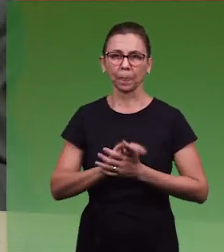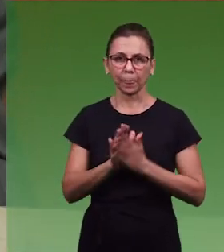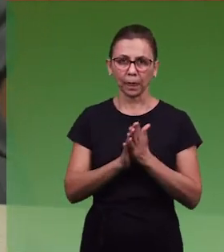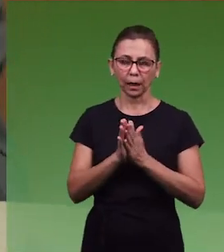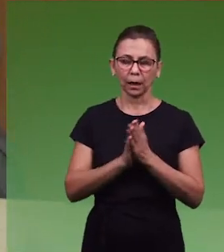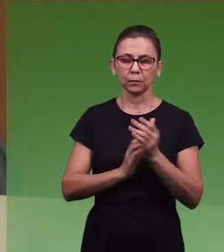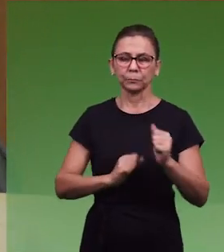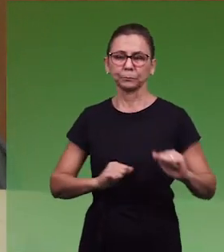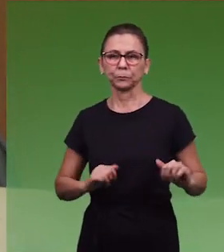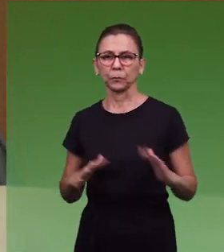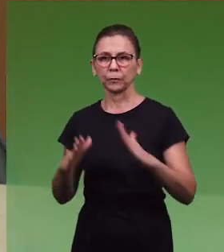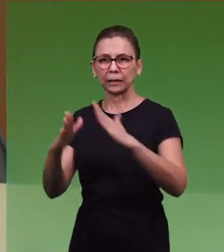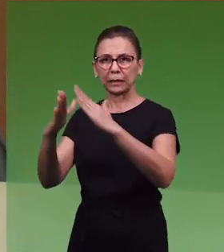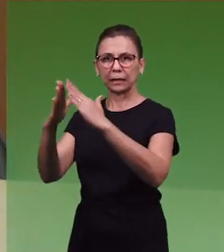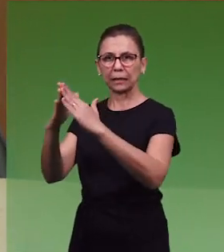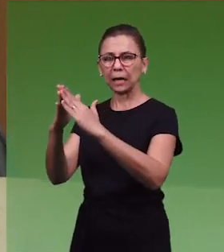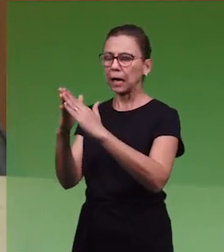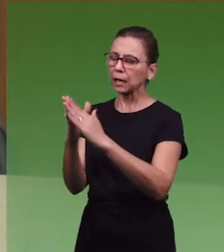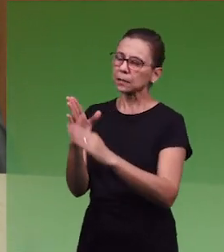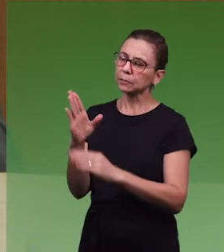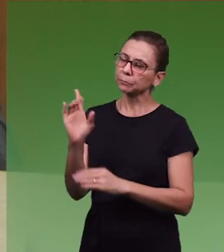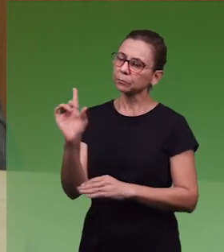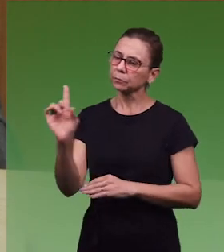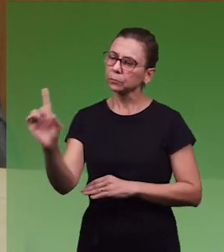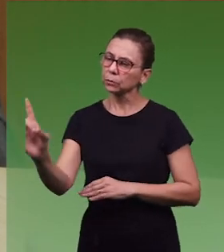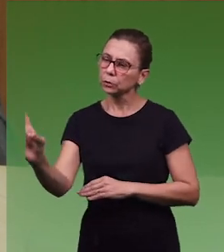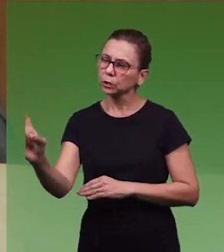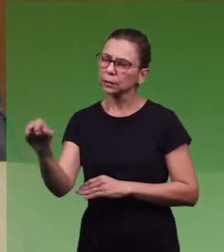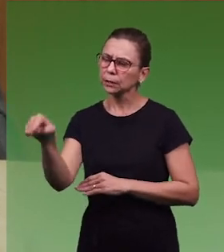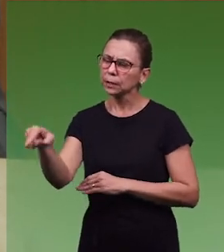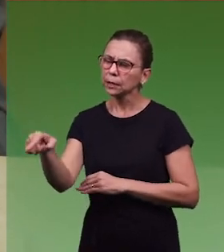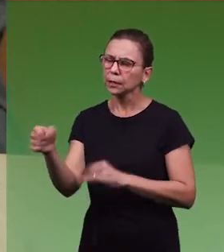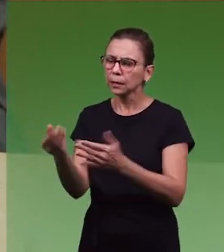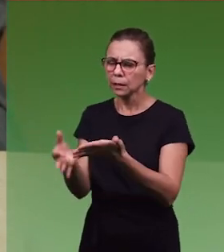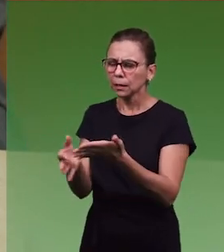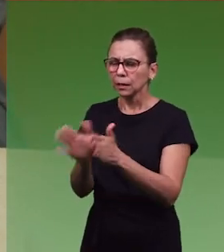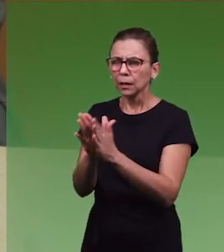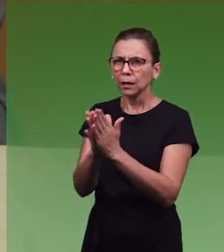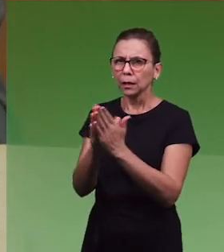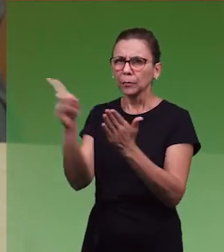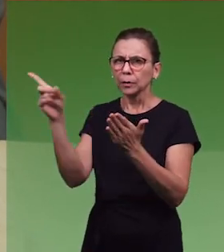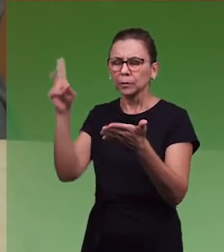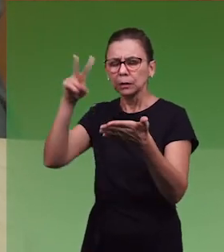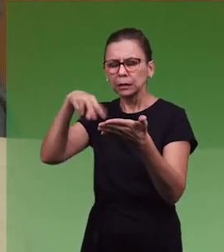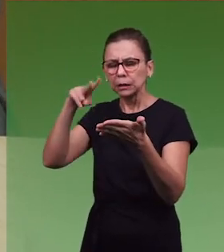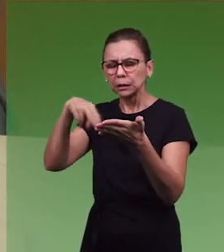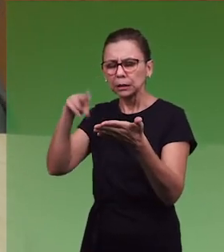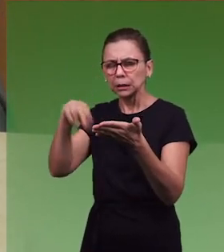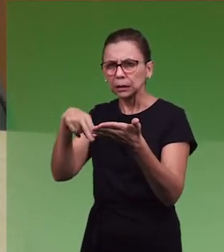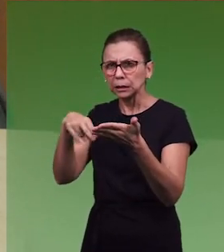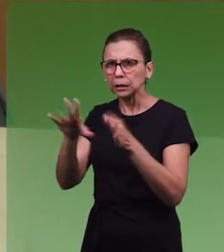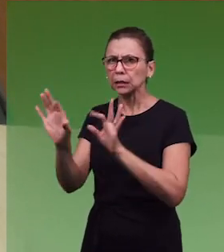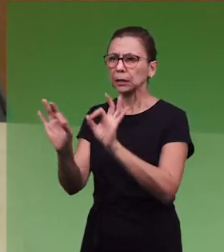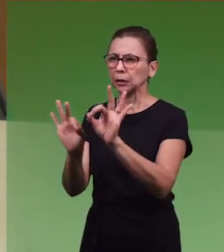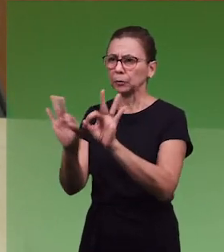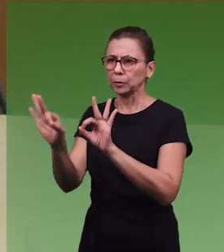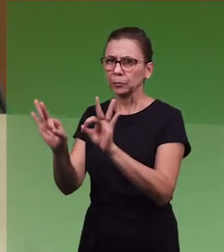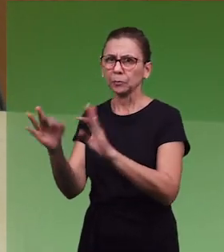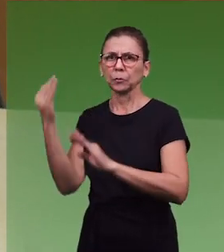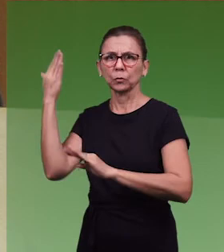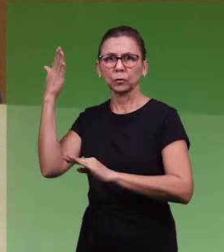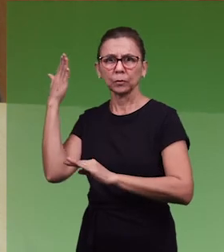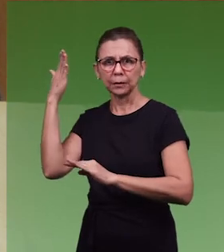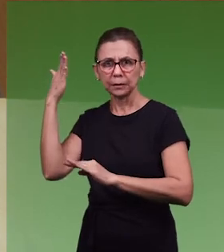uma mensagem, estou muito bem preparado para entregá-la. Se eu fizer isso, eu resolvo um grande